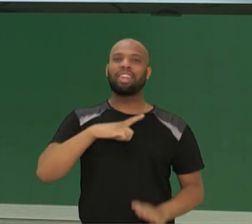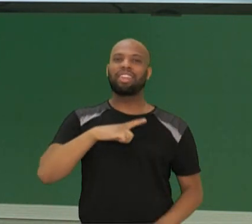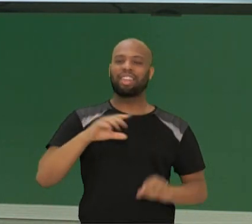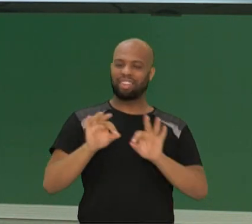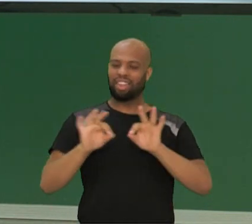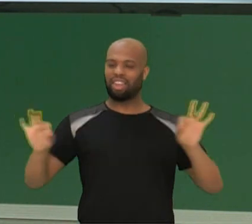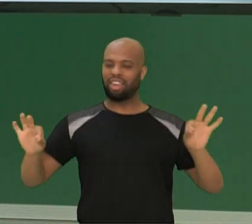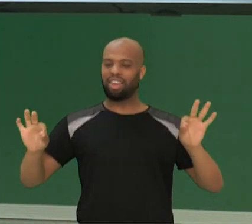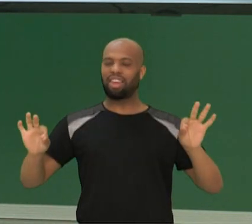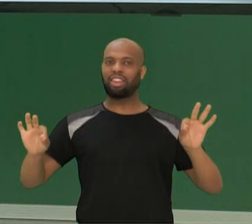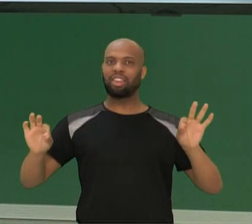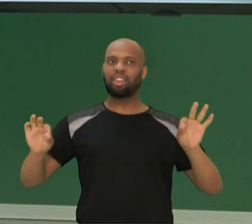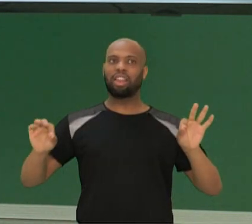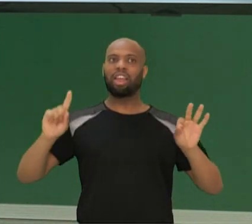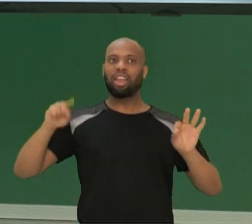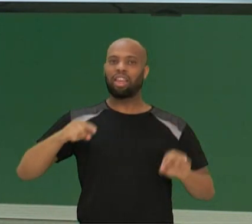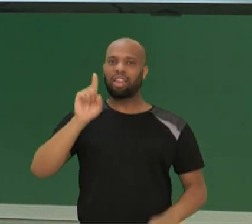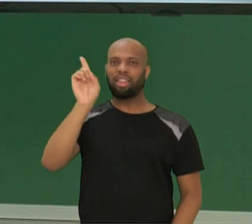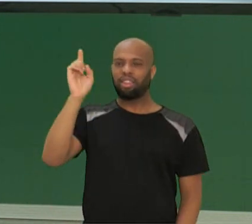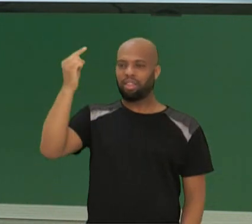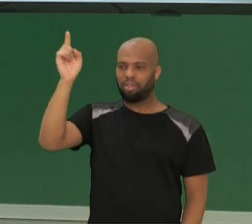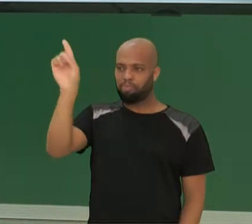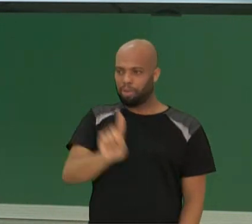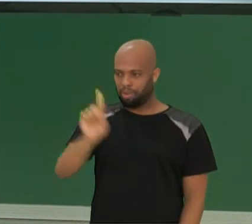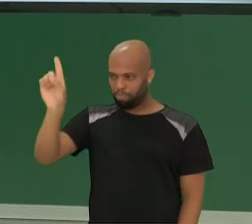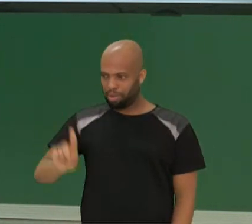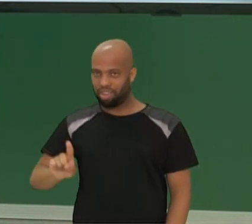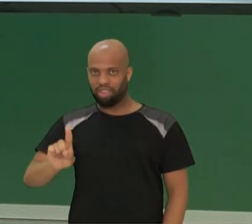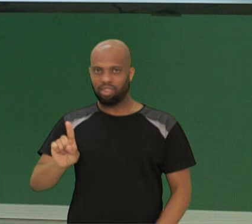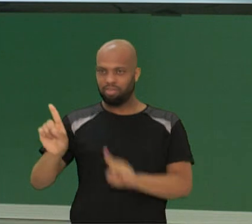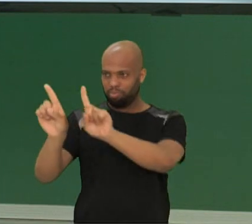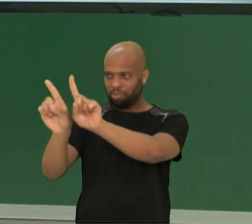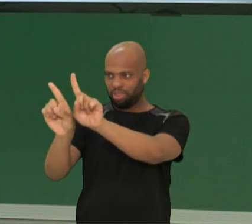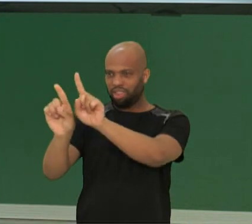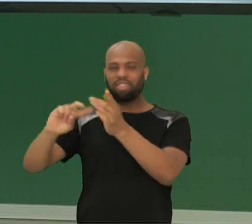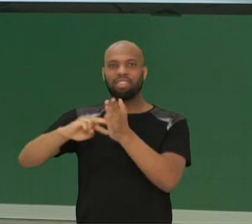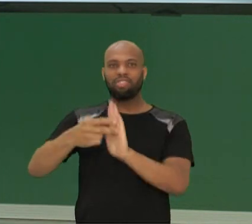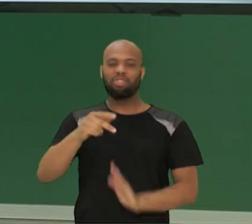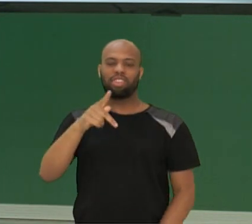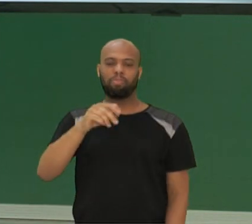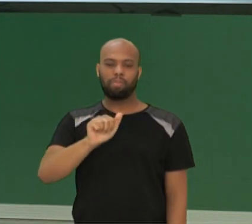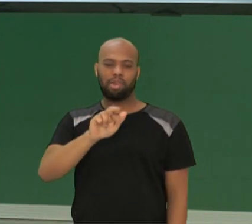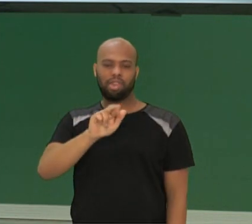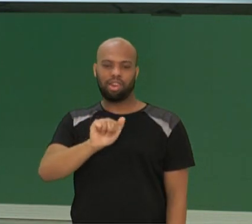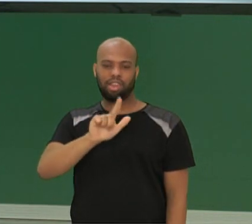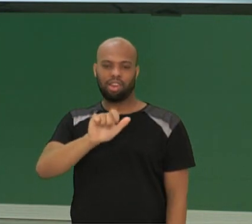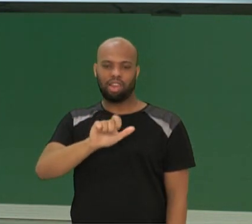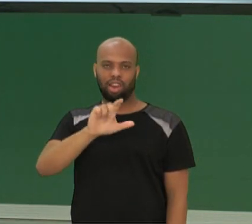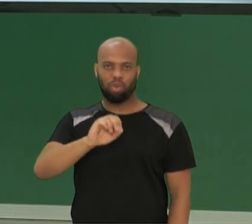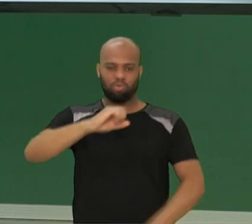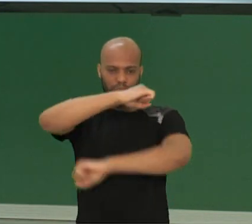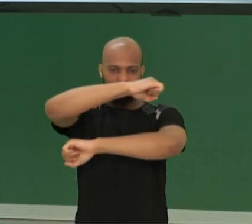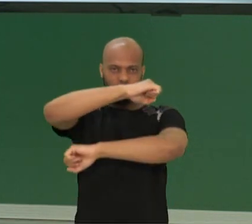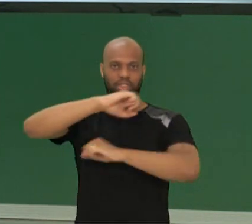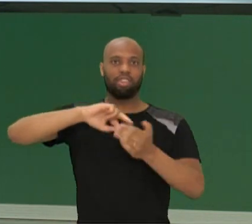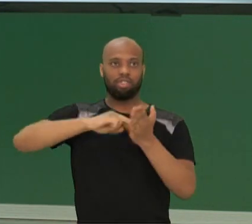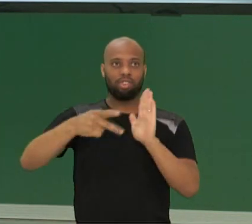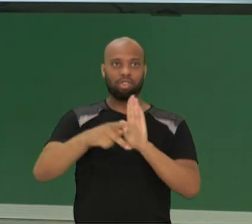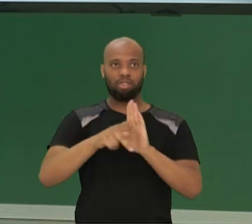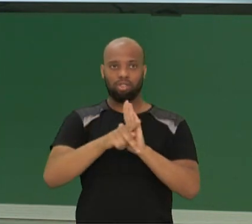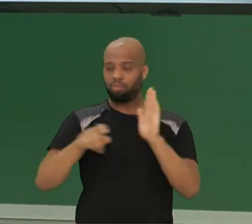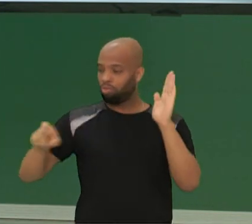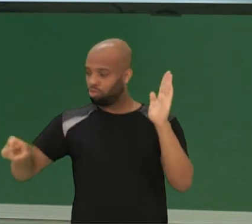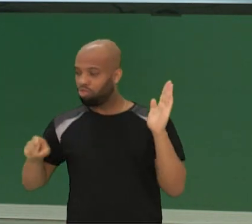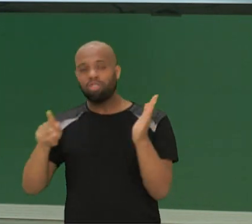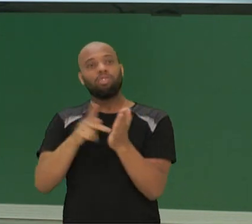é paralela, gente, esses dois tracinhos significa paralela ao eixo X. Sim,